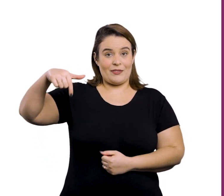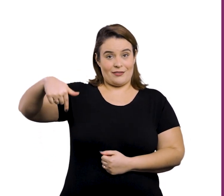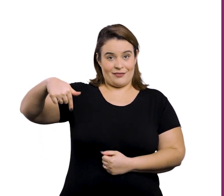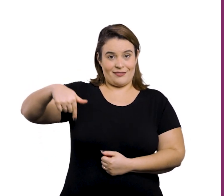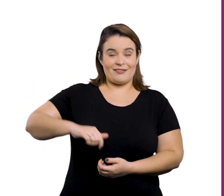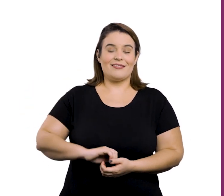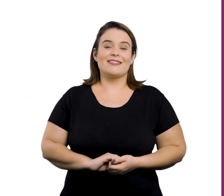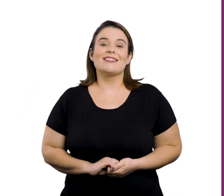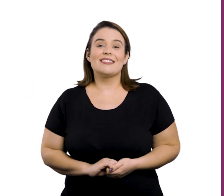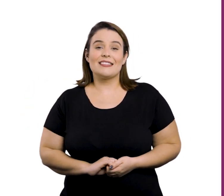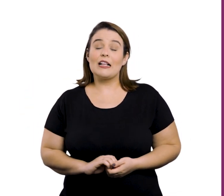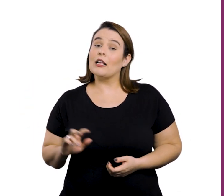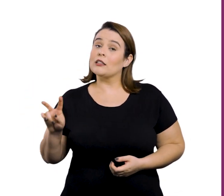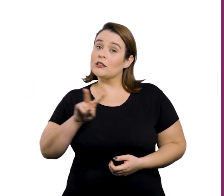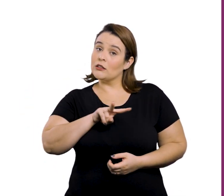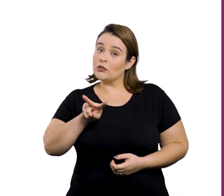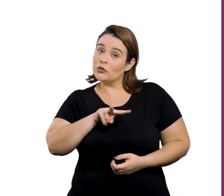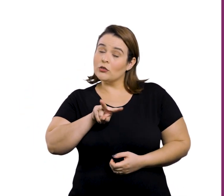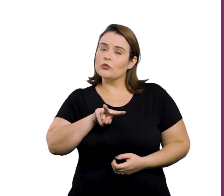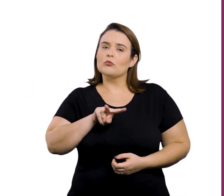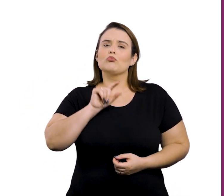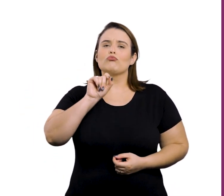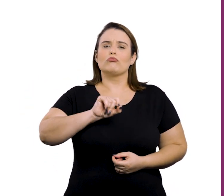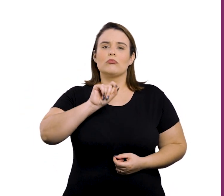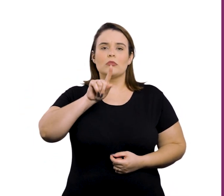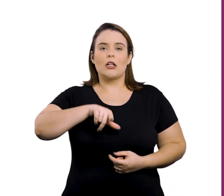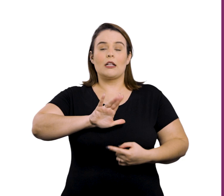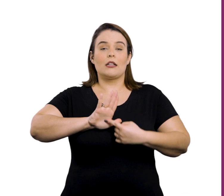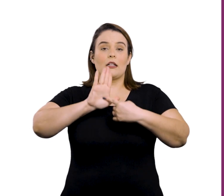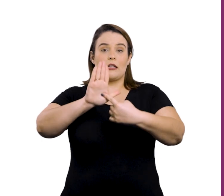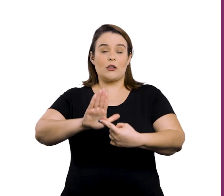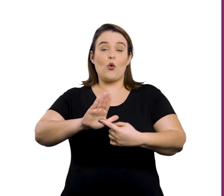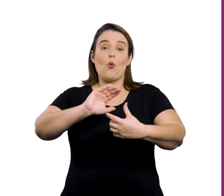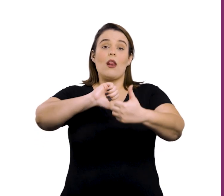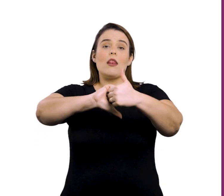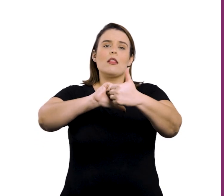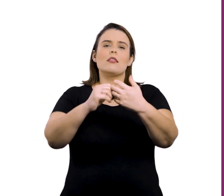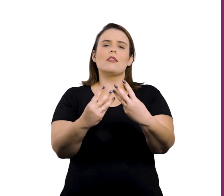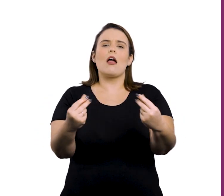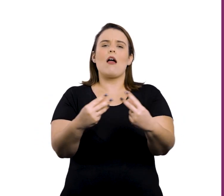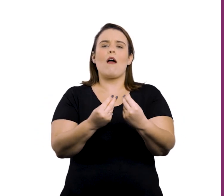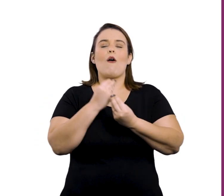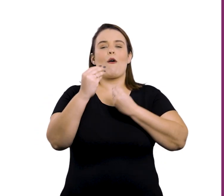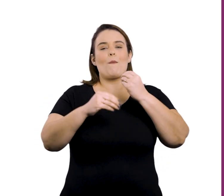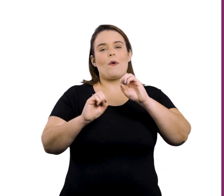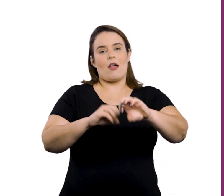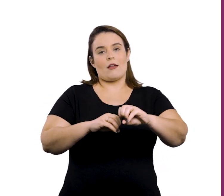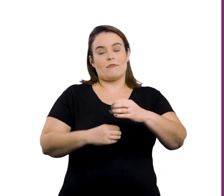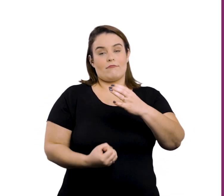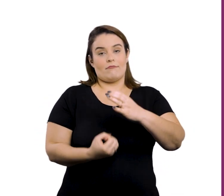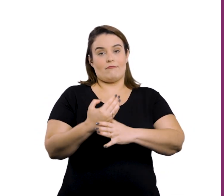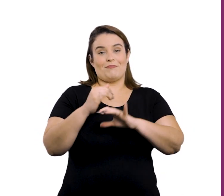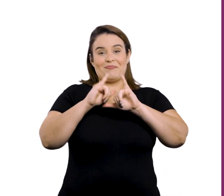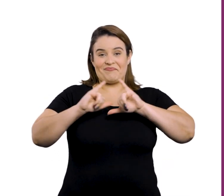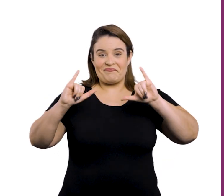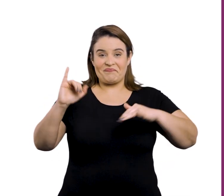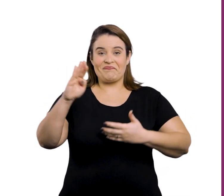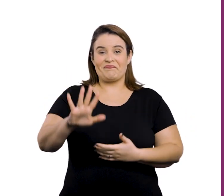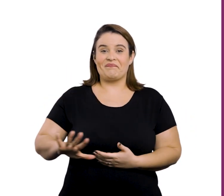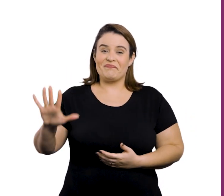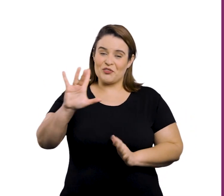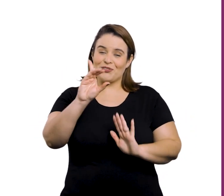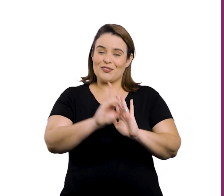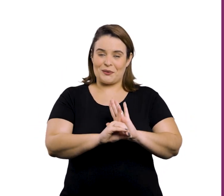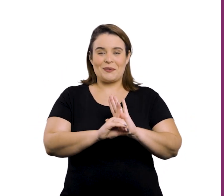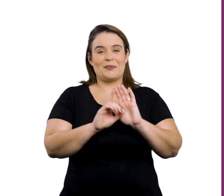CAC, Custo Aluno Qualidade. Essas duas siglas são mecanismos indicadores de qualidade da educação criados pela